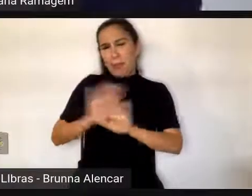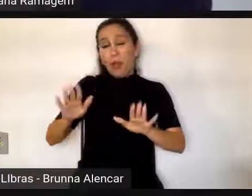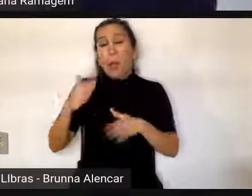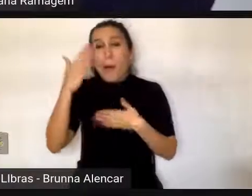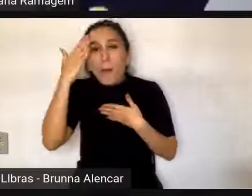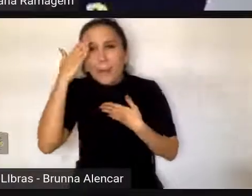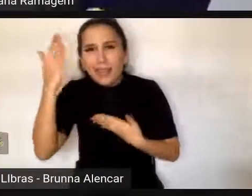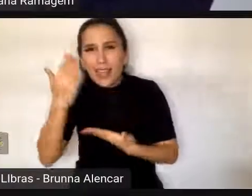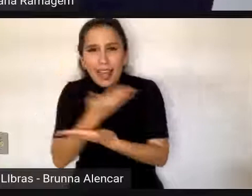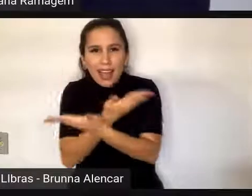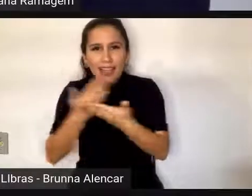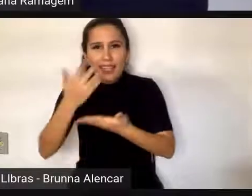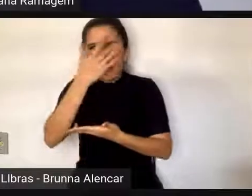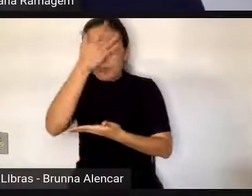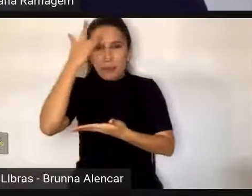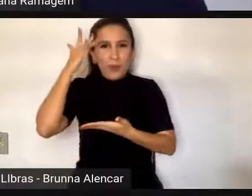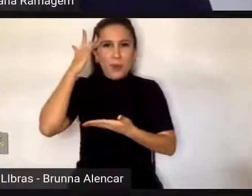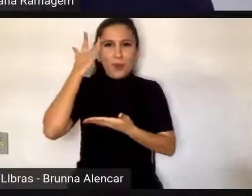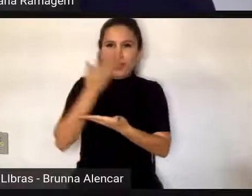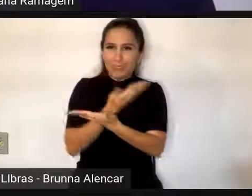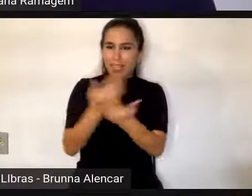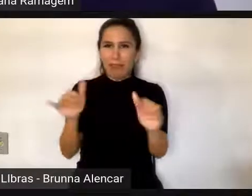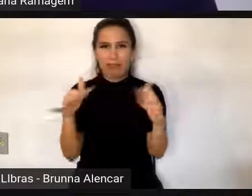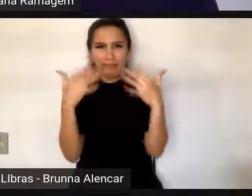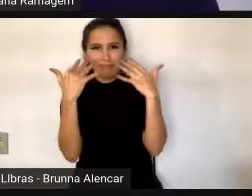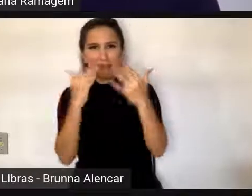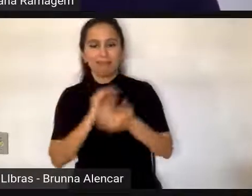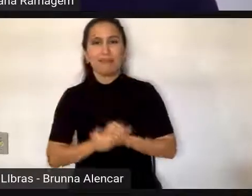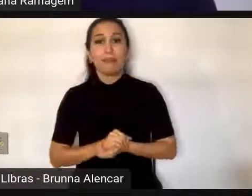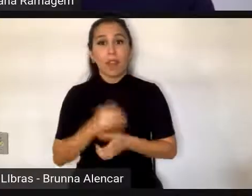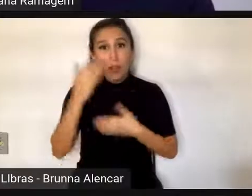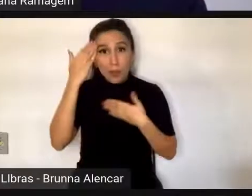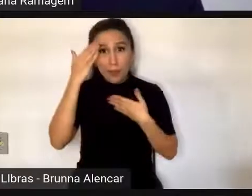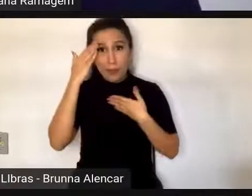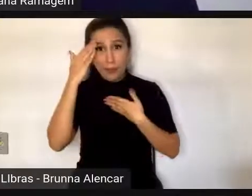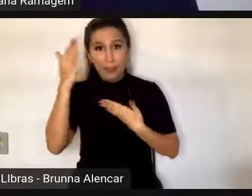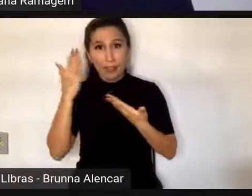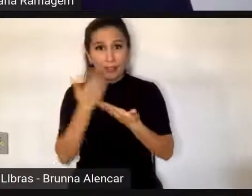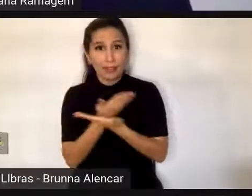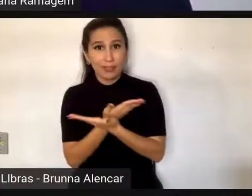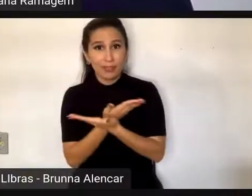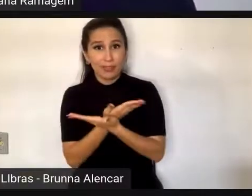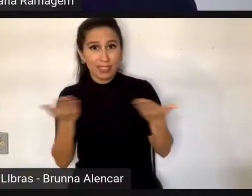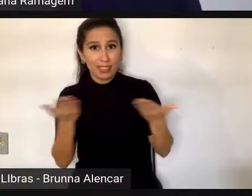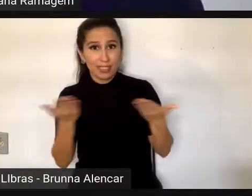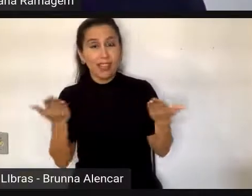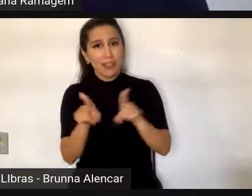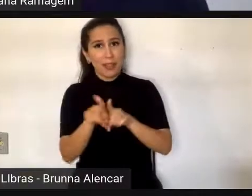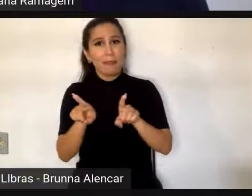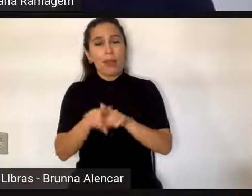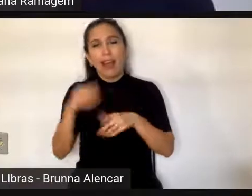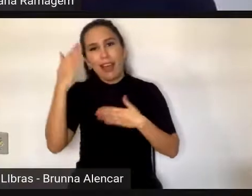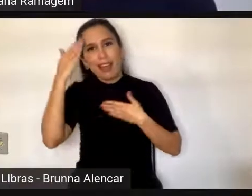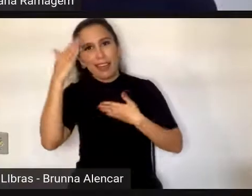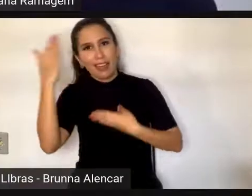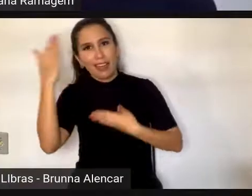que assistiram. Muito obrigada a todos. Queria agradecer também às nossas colegas intérpretes